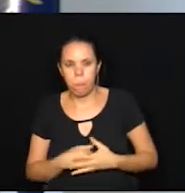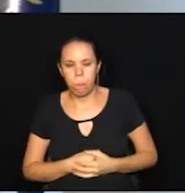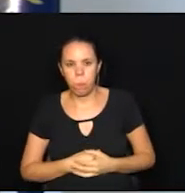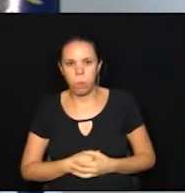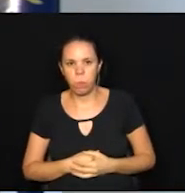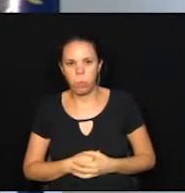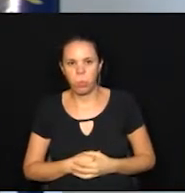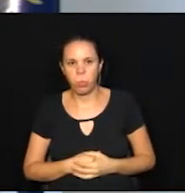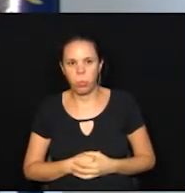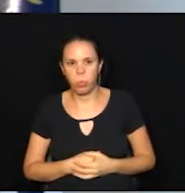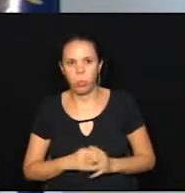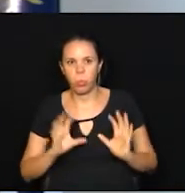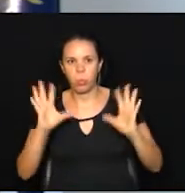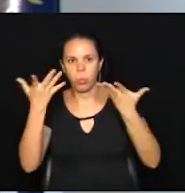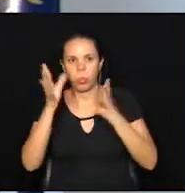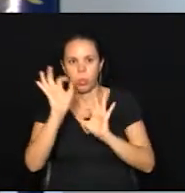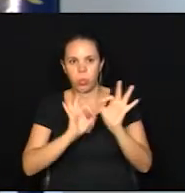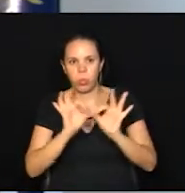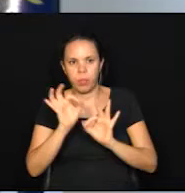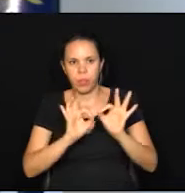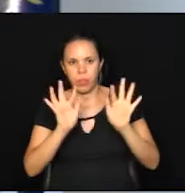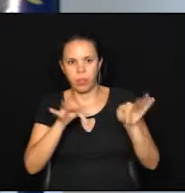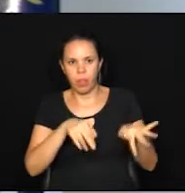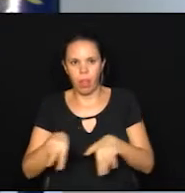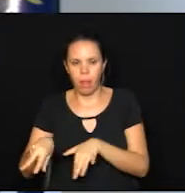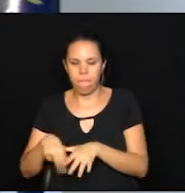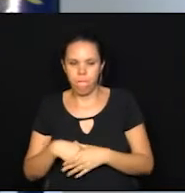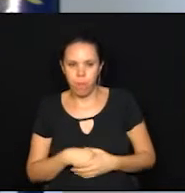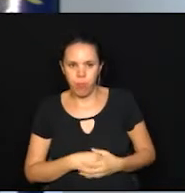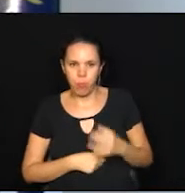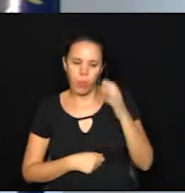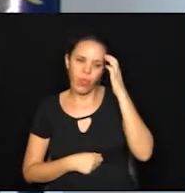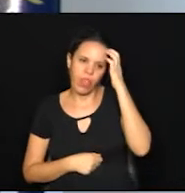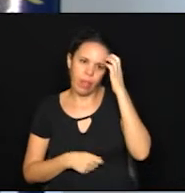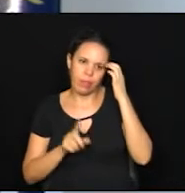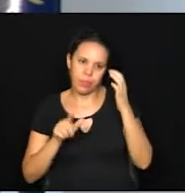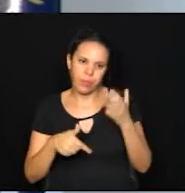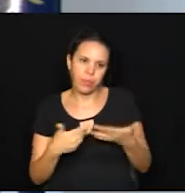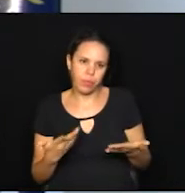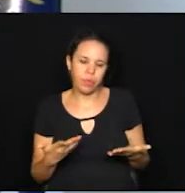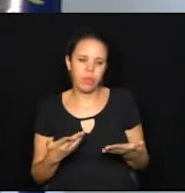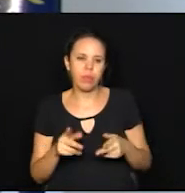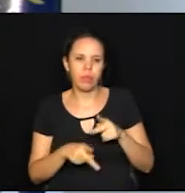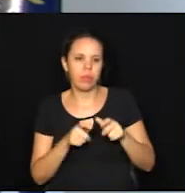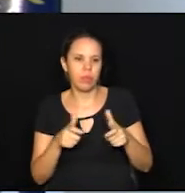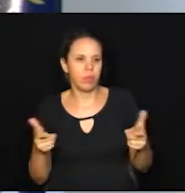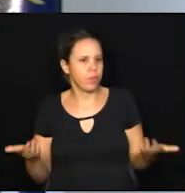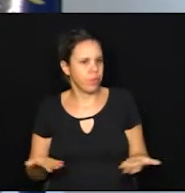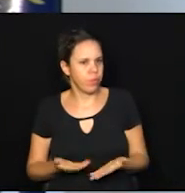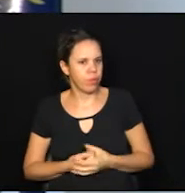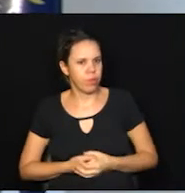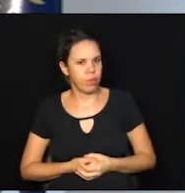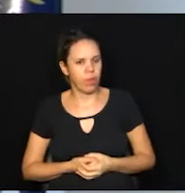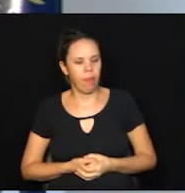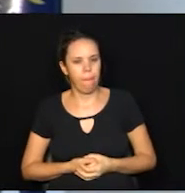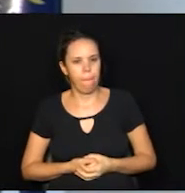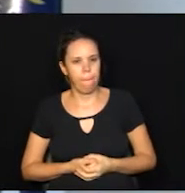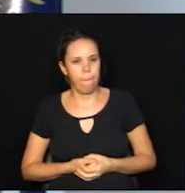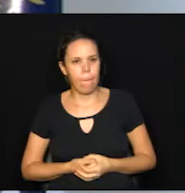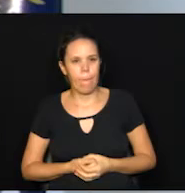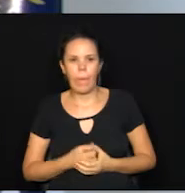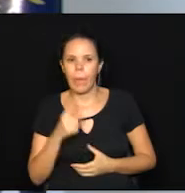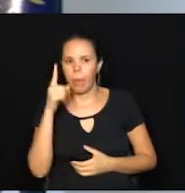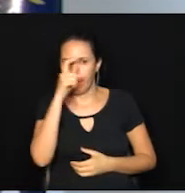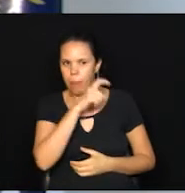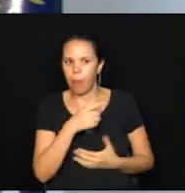que são festas organizadas nos finais de semana. E é exatamente esse público agora que é mais